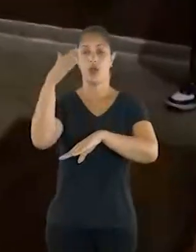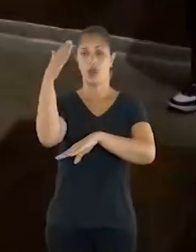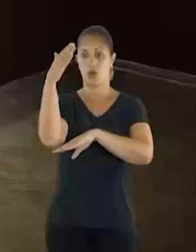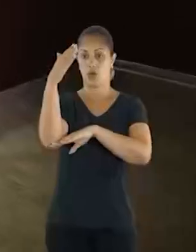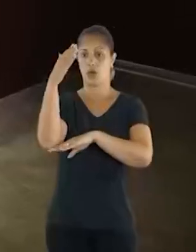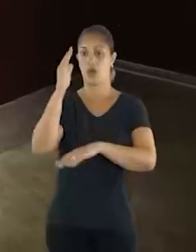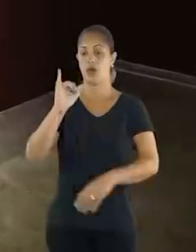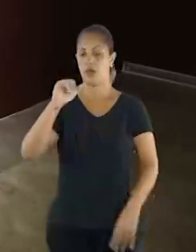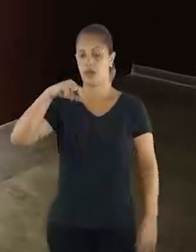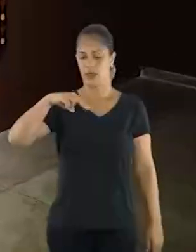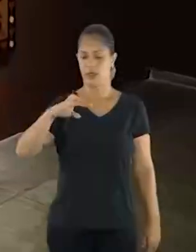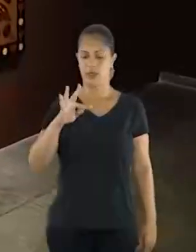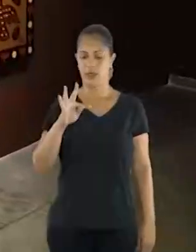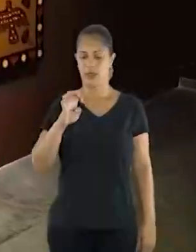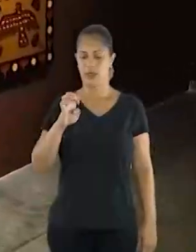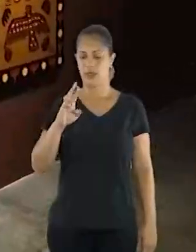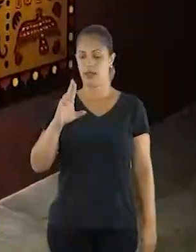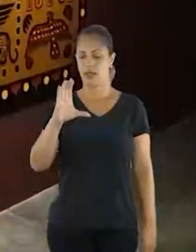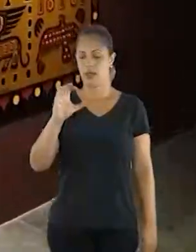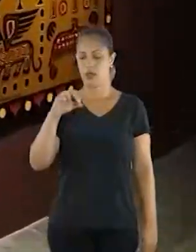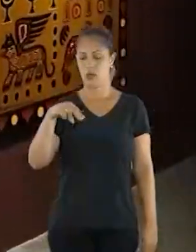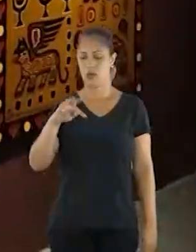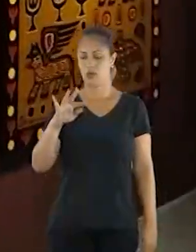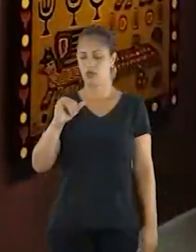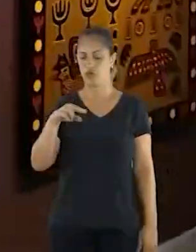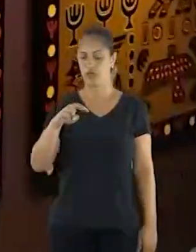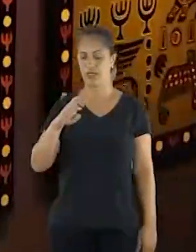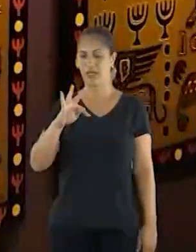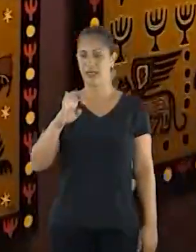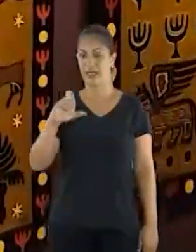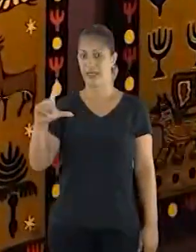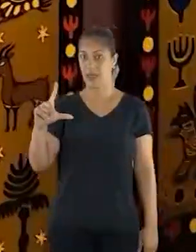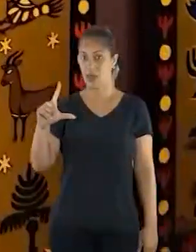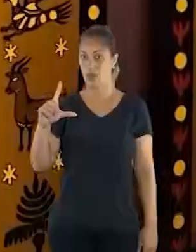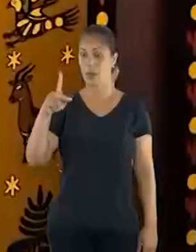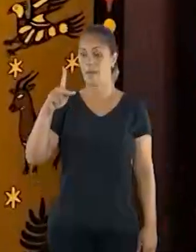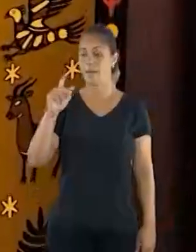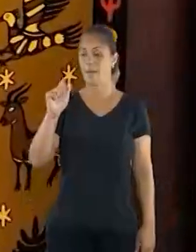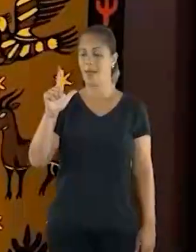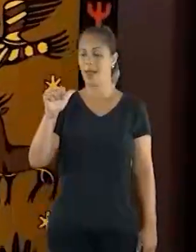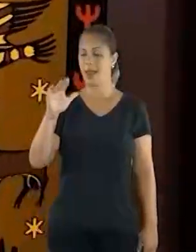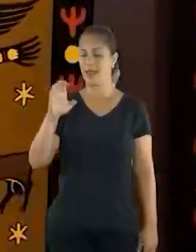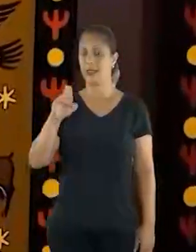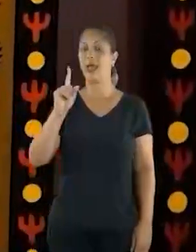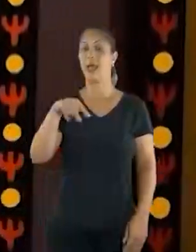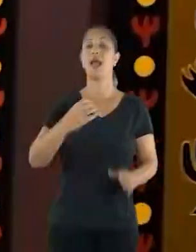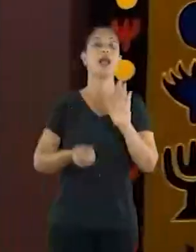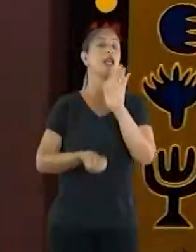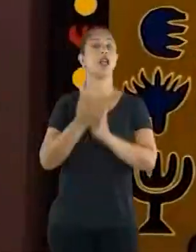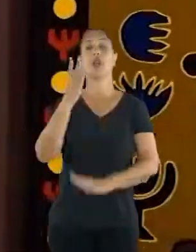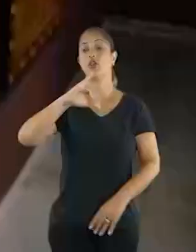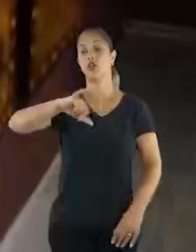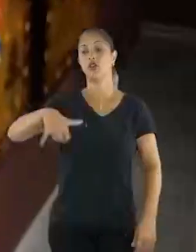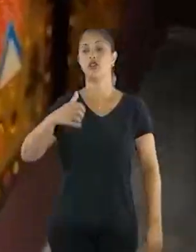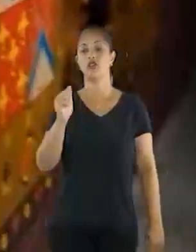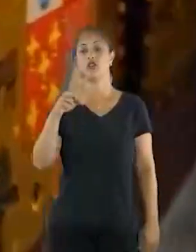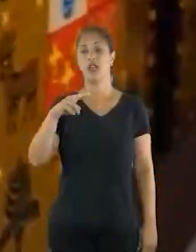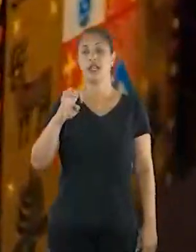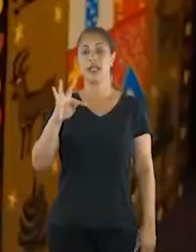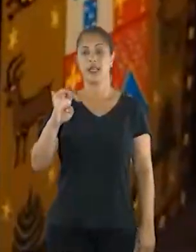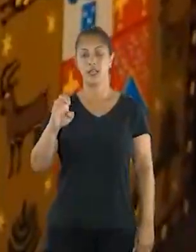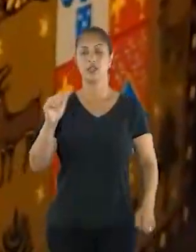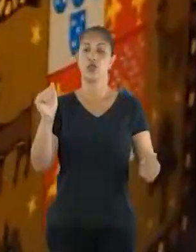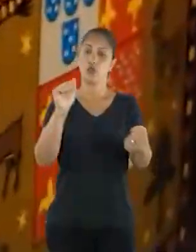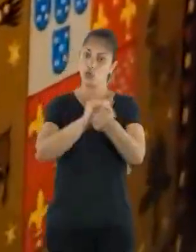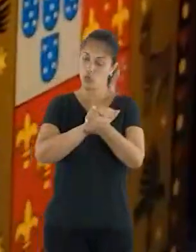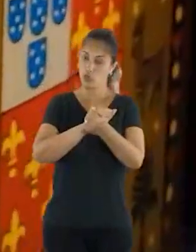Hotel Intercontinental Palace. Esse hotel ele foi feito pela Janete Costa, junto com o